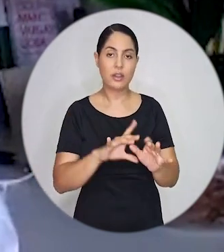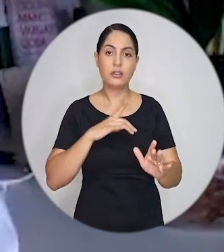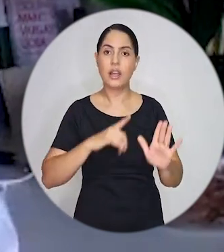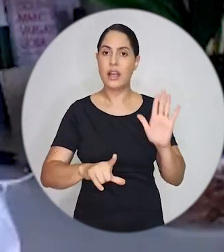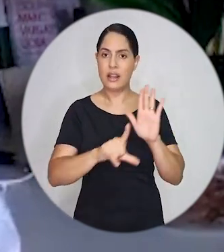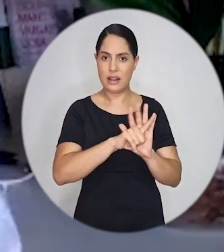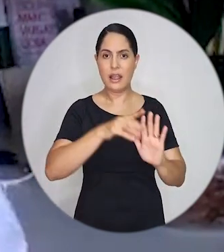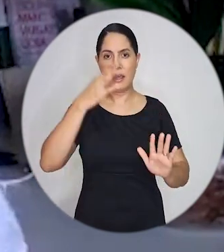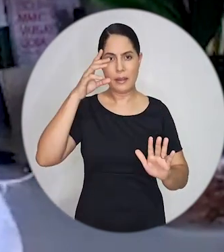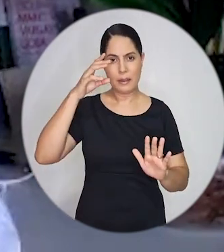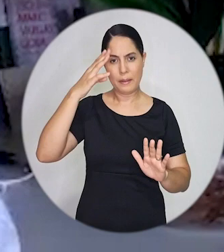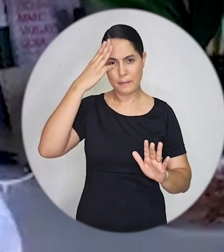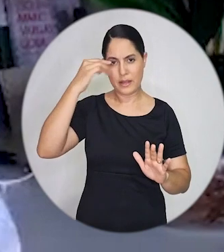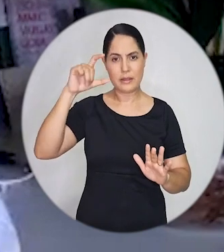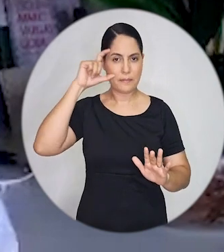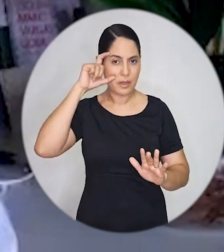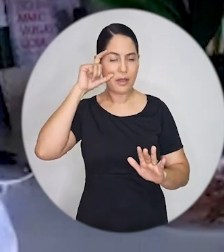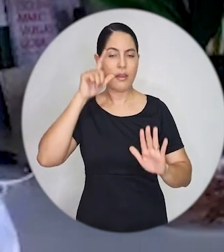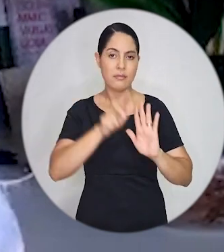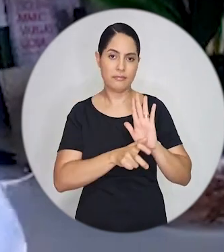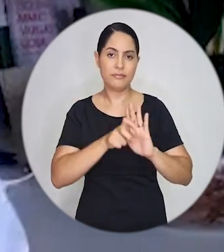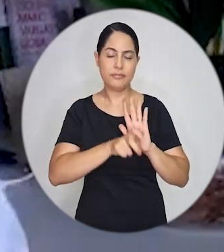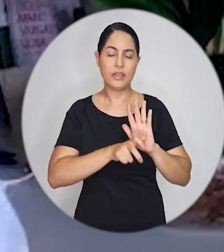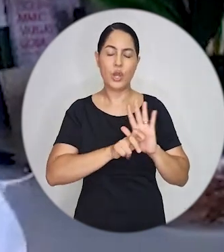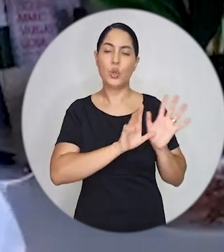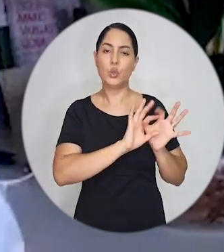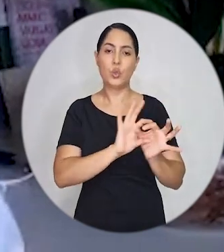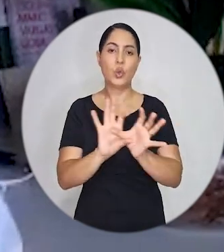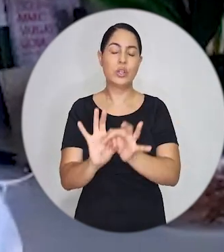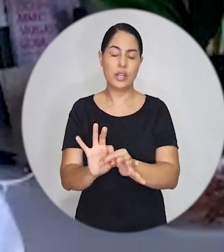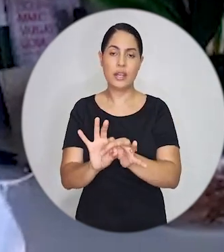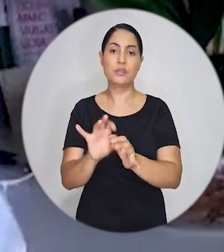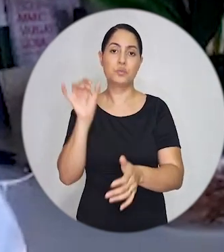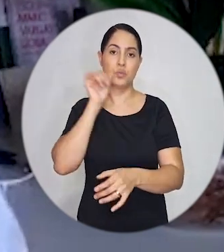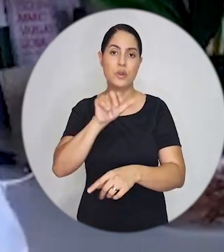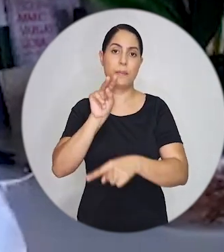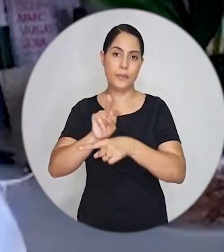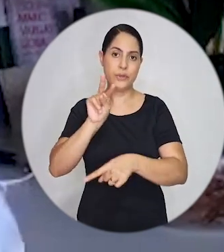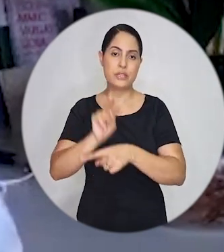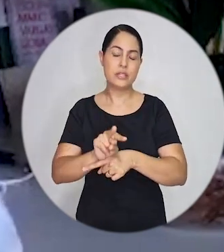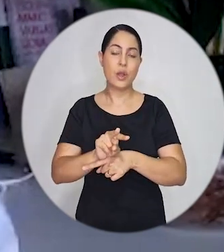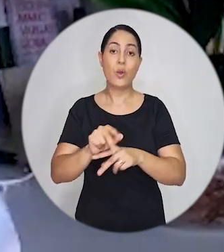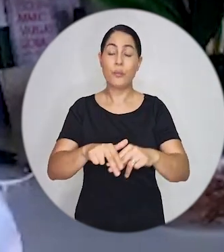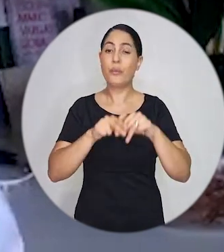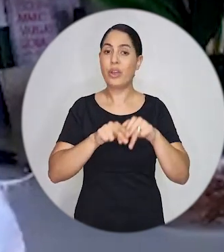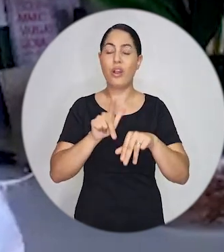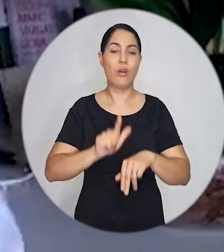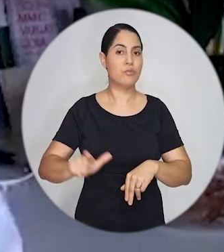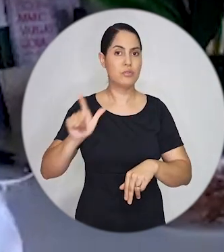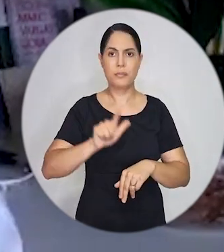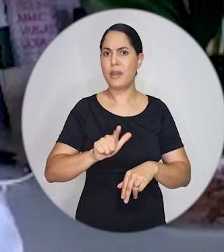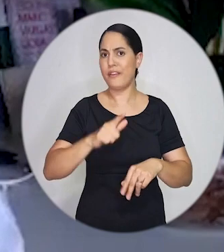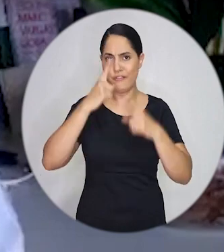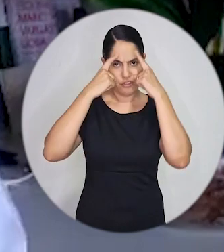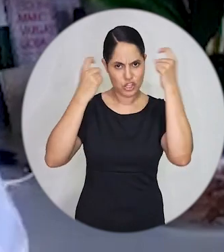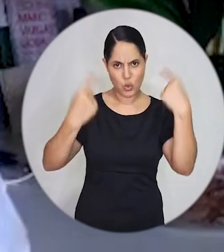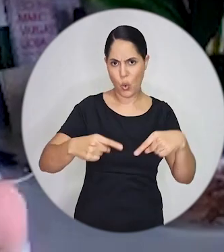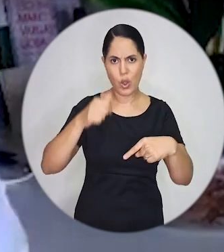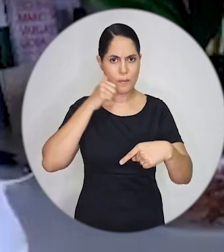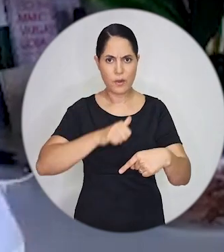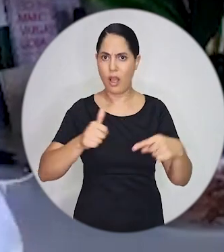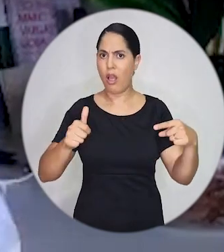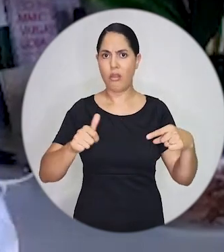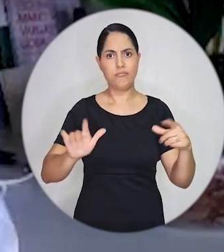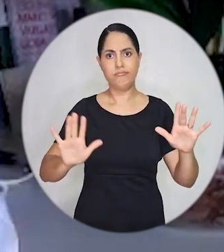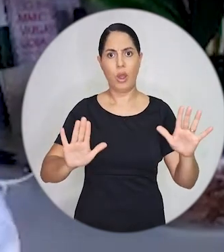nos índices estatísticos da Lei Maria da Penha, as medidas protetivas à mulher, uma redução muito grande na violência à mulher. Não